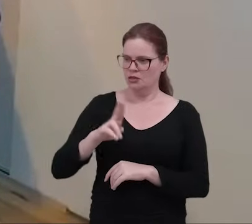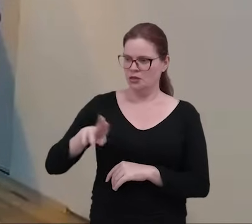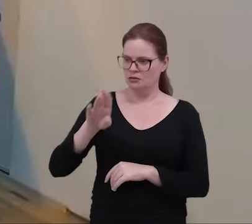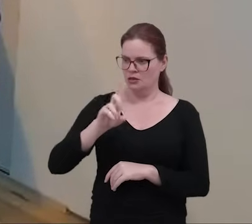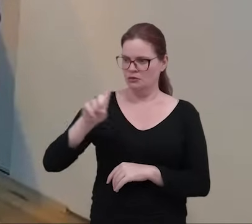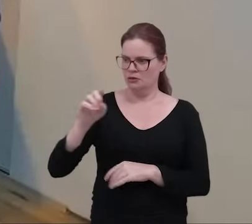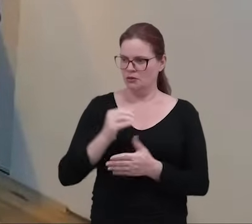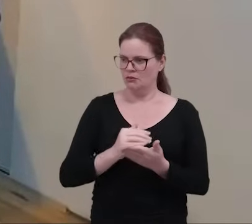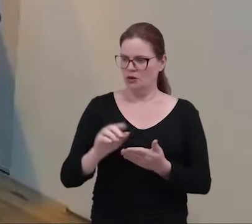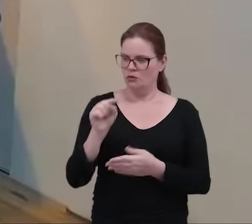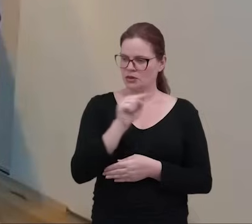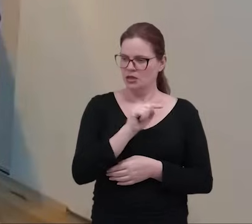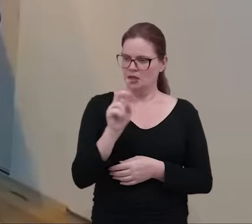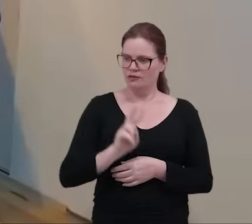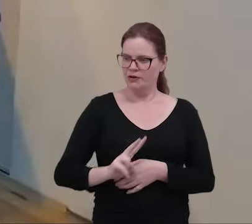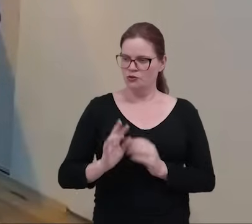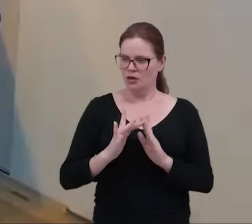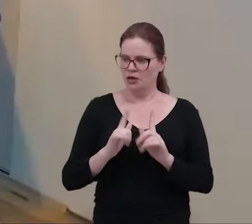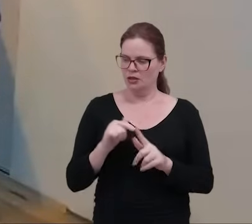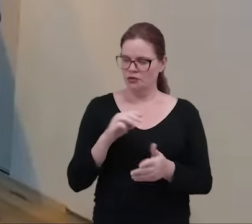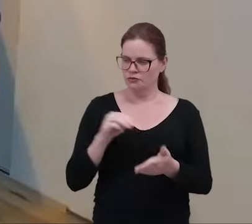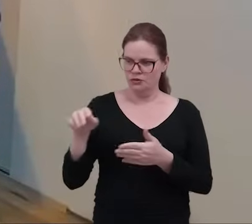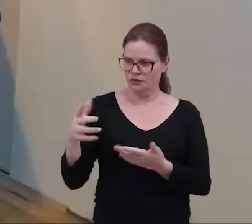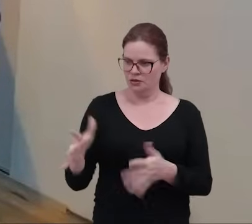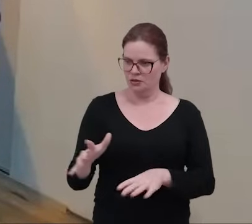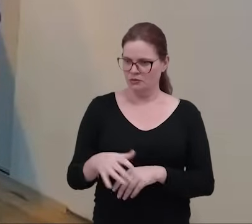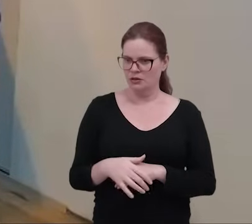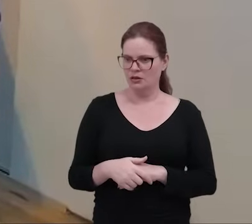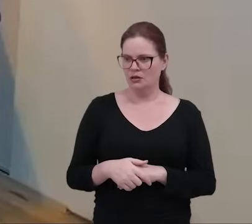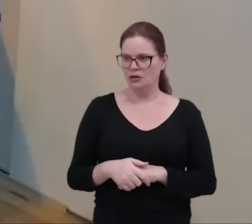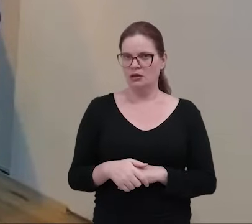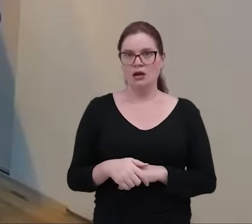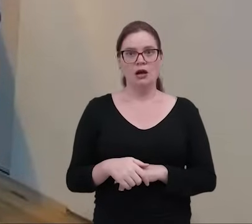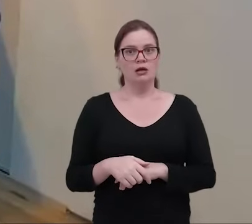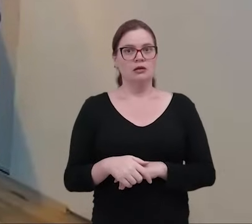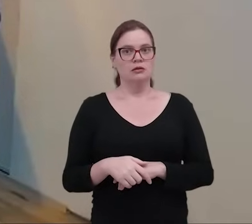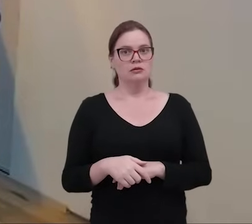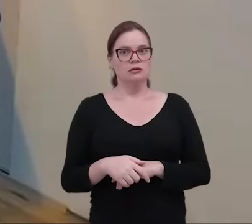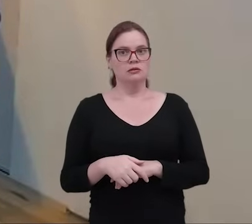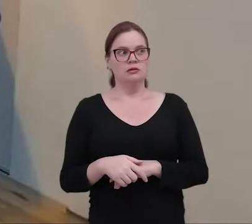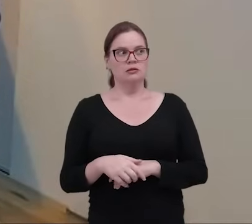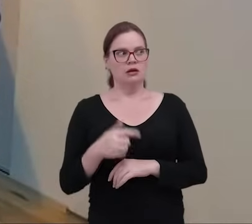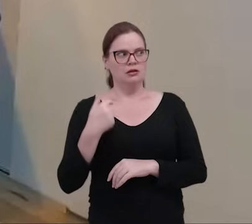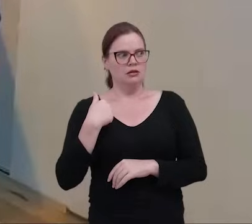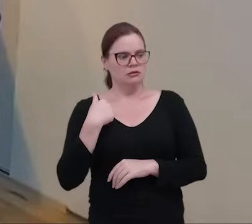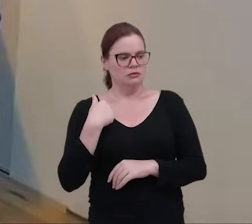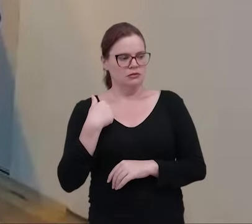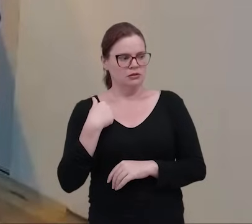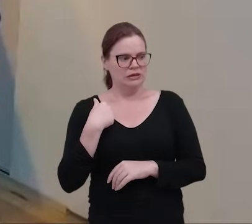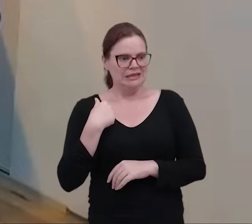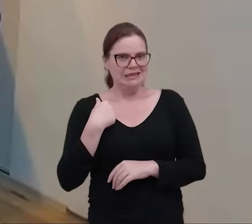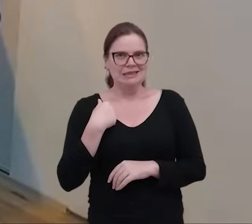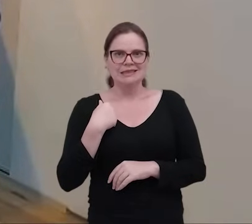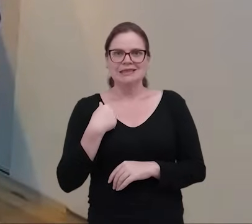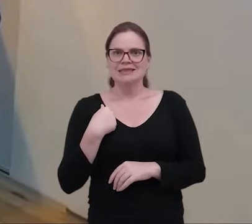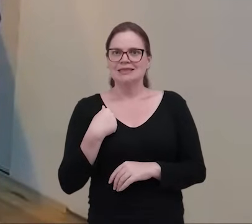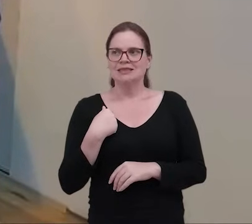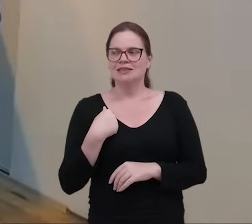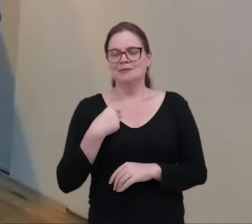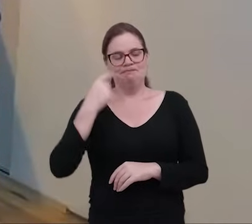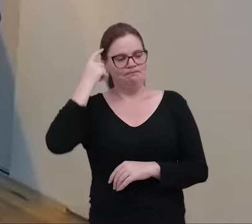quer ser usado por Deus para começar a sua igreja na Venezuela? Bom, isso aí me desestruturou quando ele falou isso. Falei,